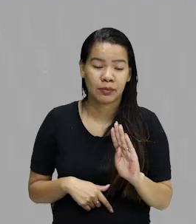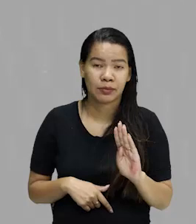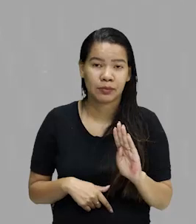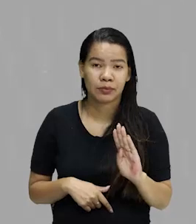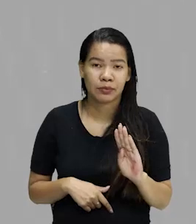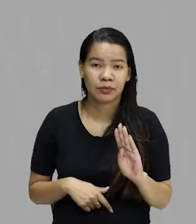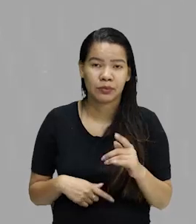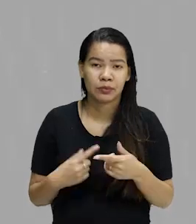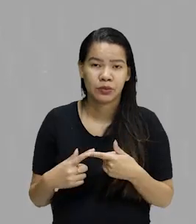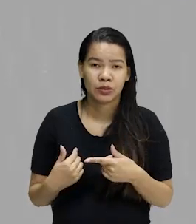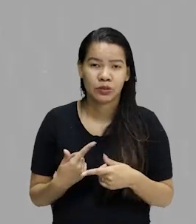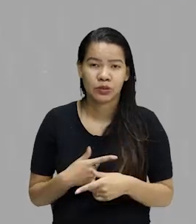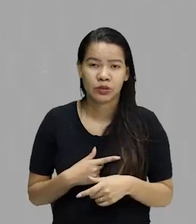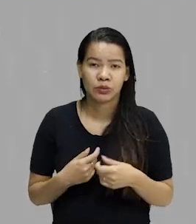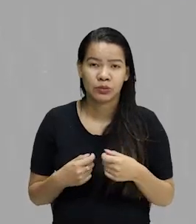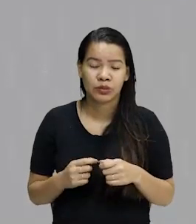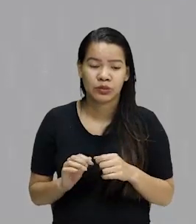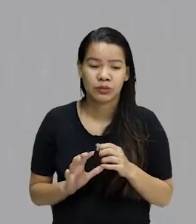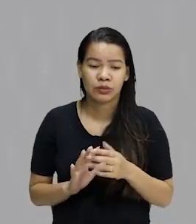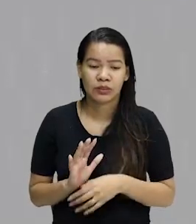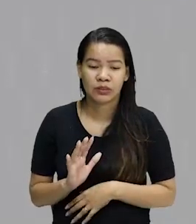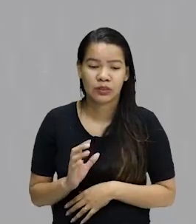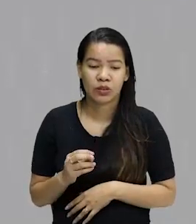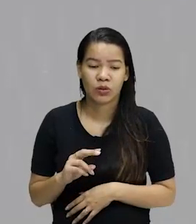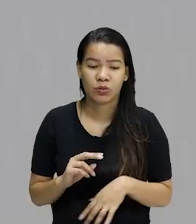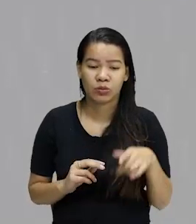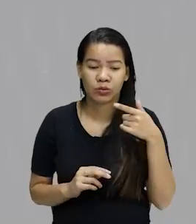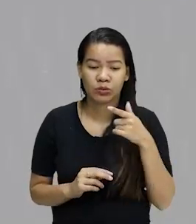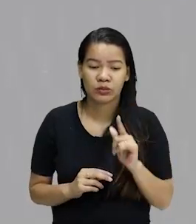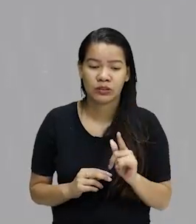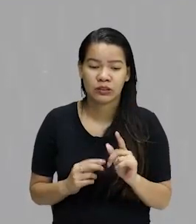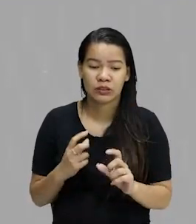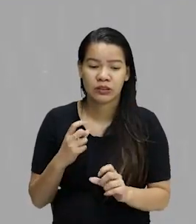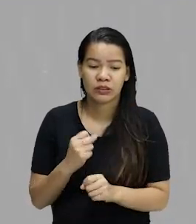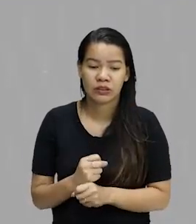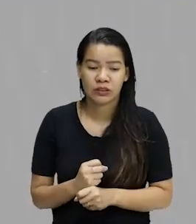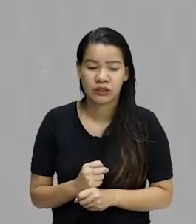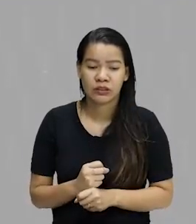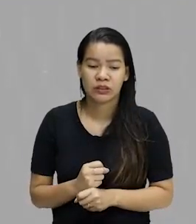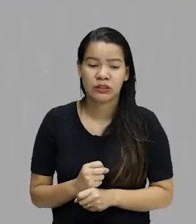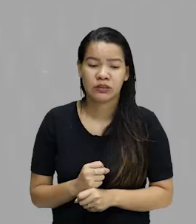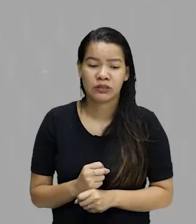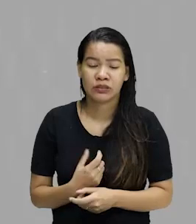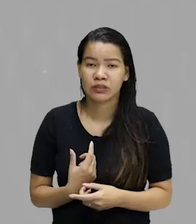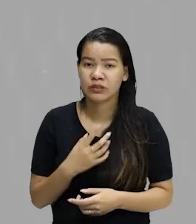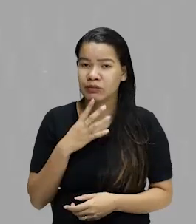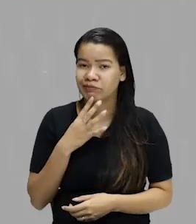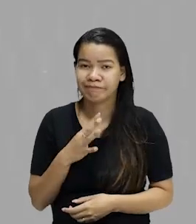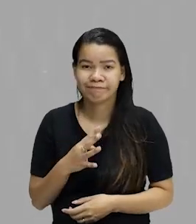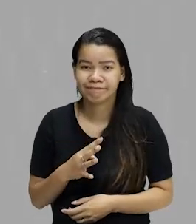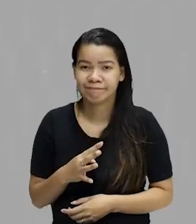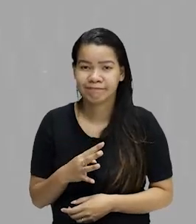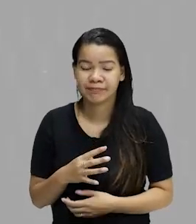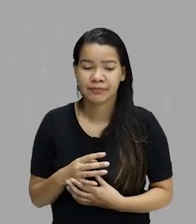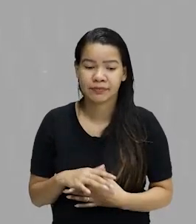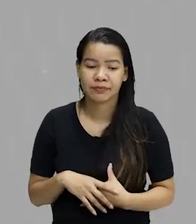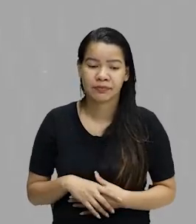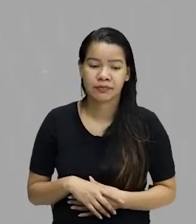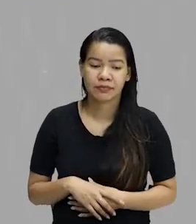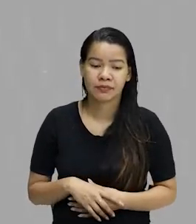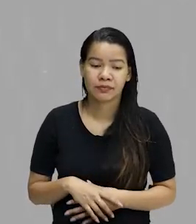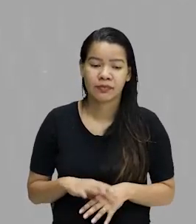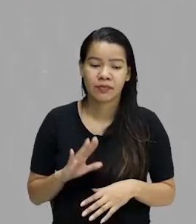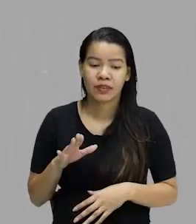gente pode gerar, a gente pode obter resultados desconhecidos, certo?